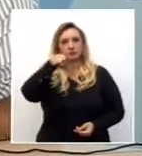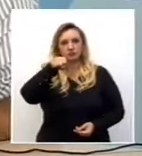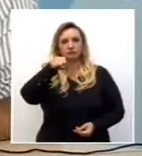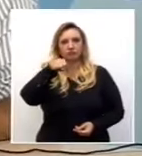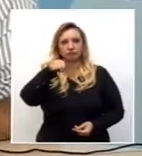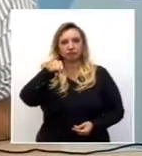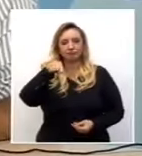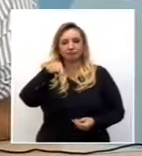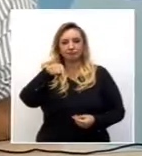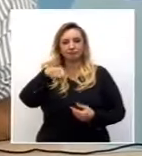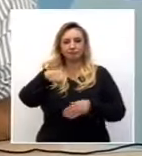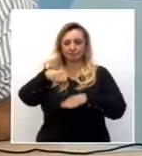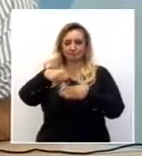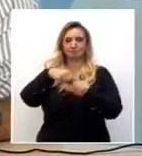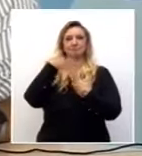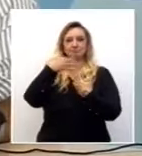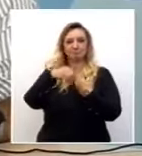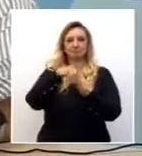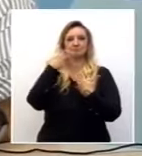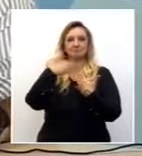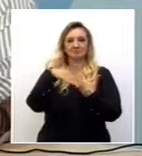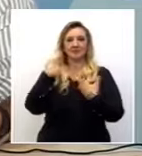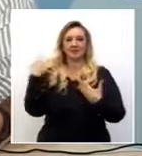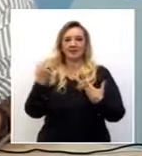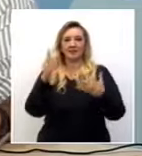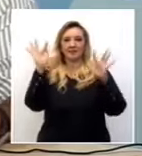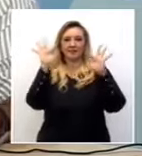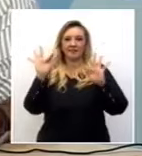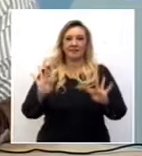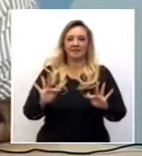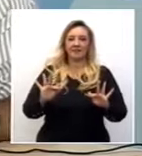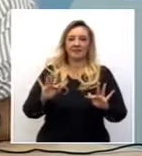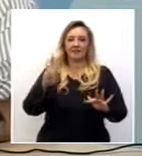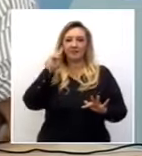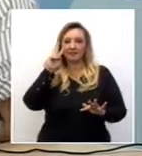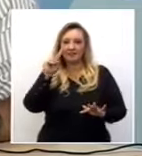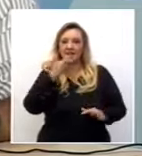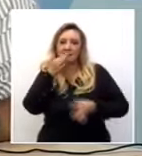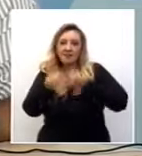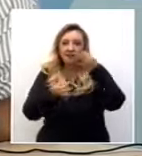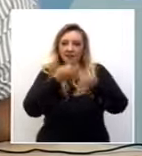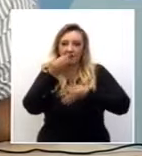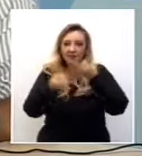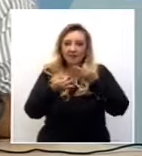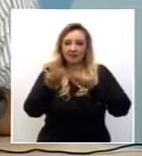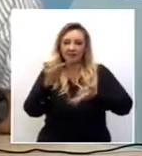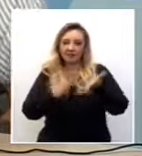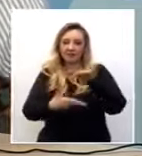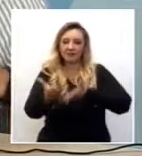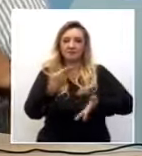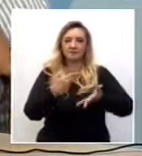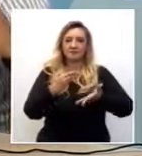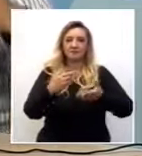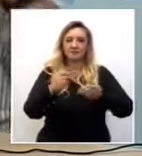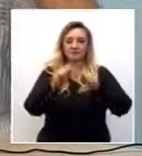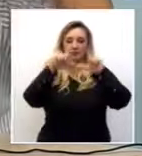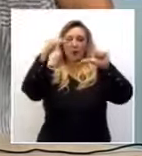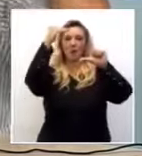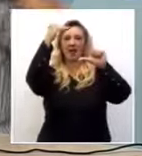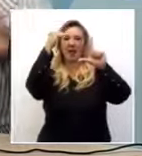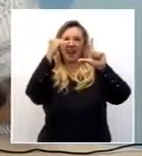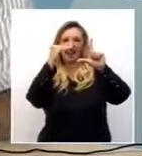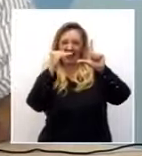vocês. Eu estou super feliz aqui. A gente vai vendo os comentários, as interações. Essa tela corre